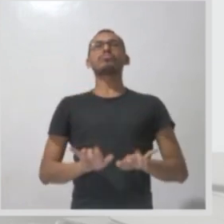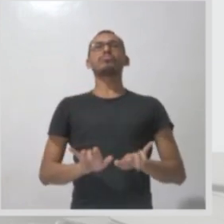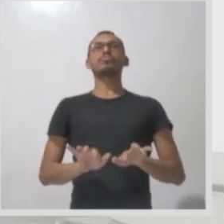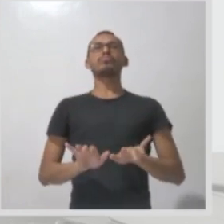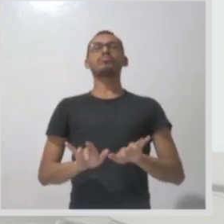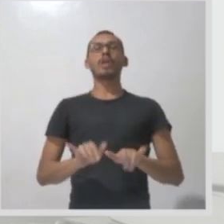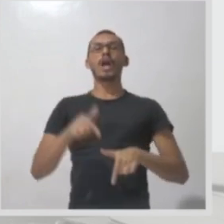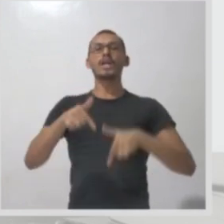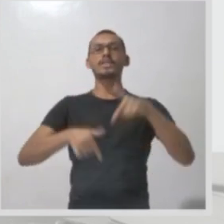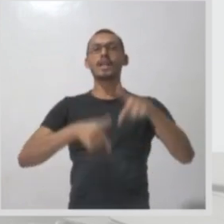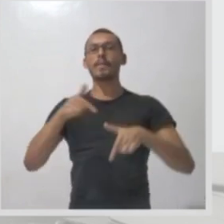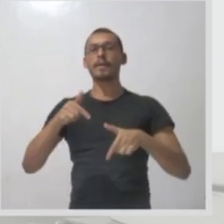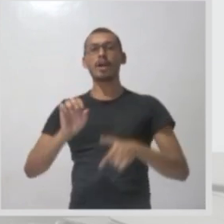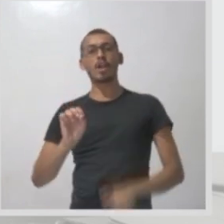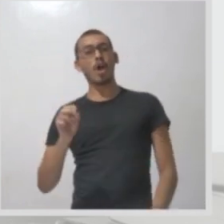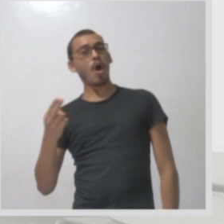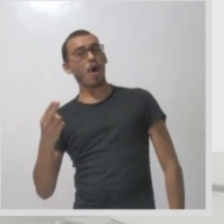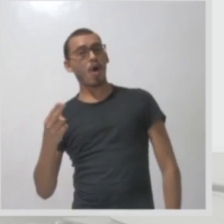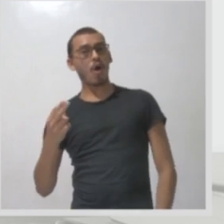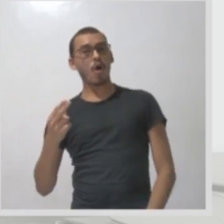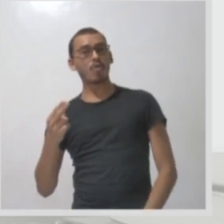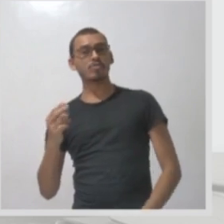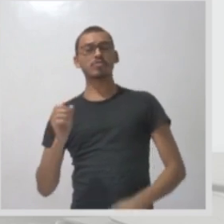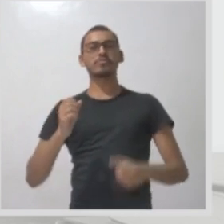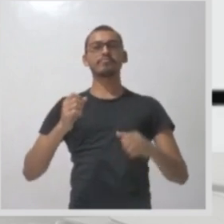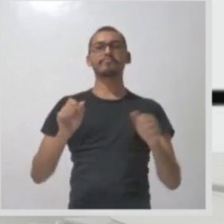se trabalha ou se é à toa.